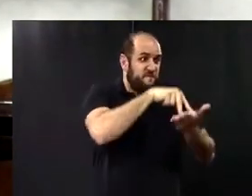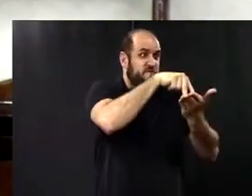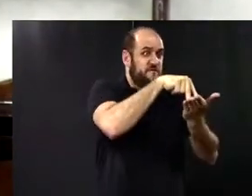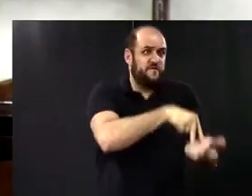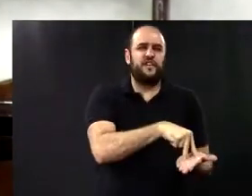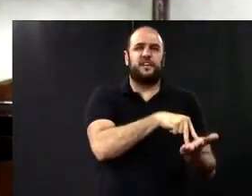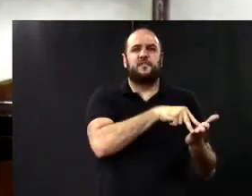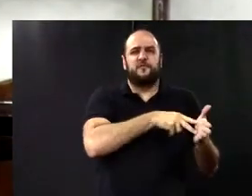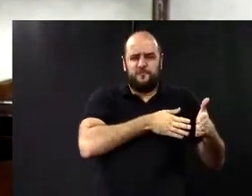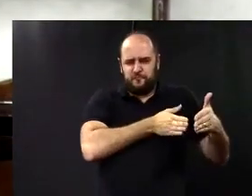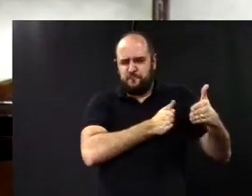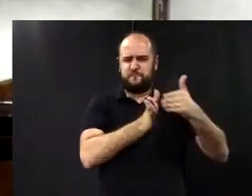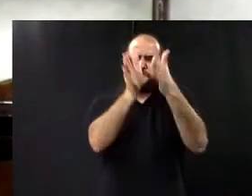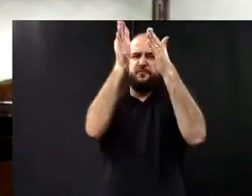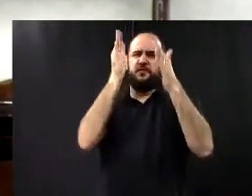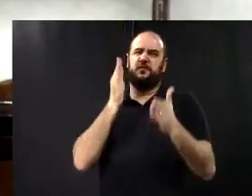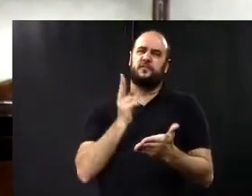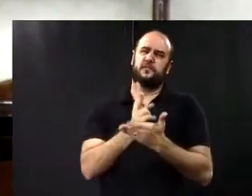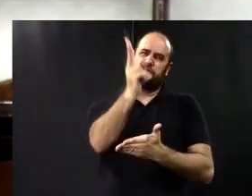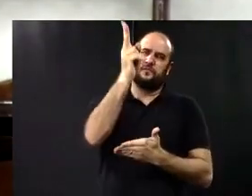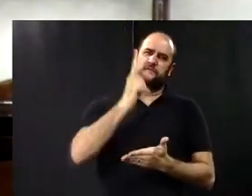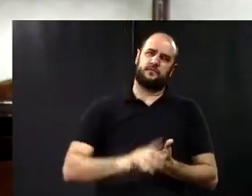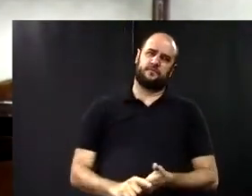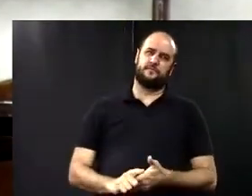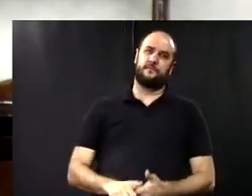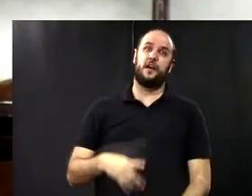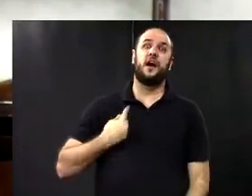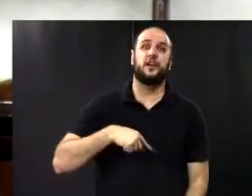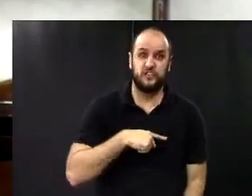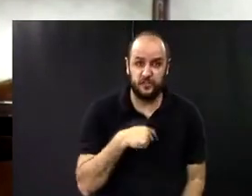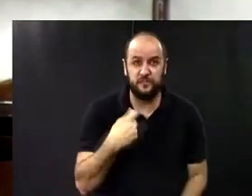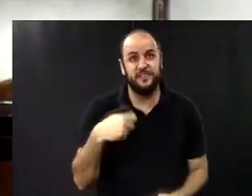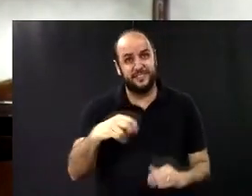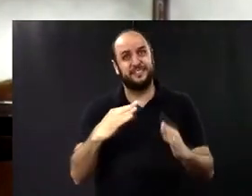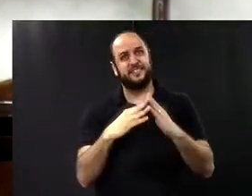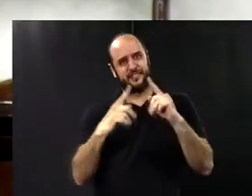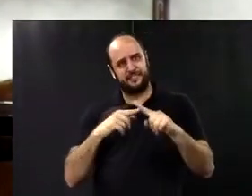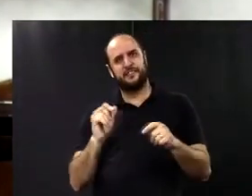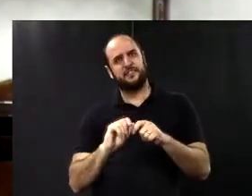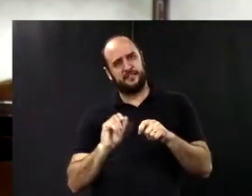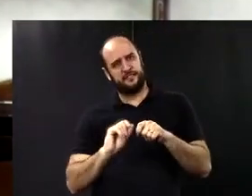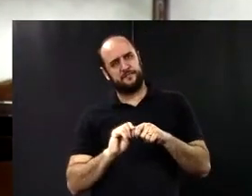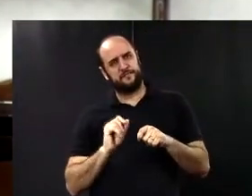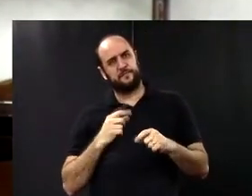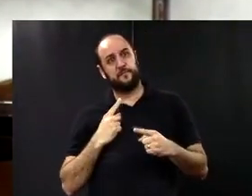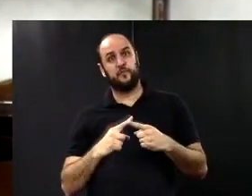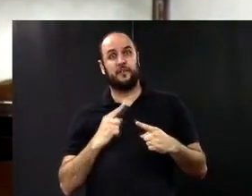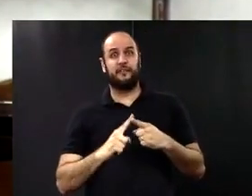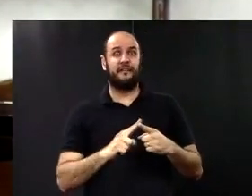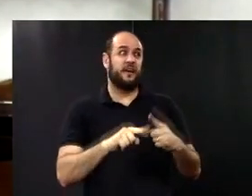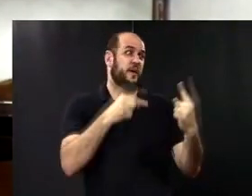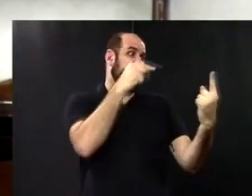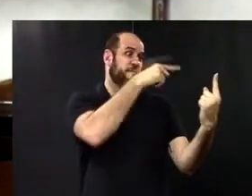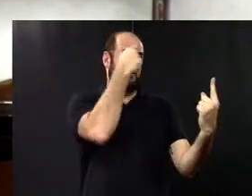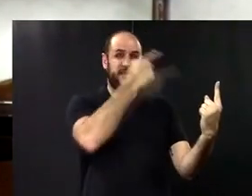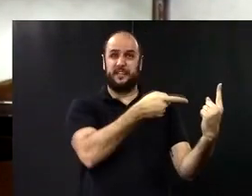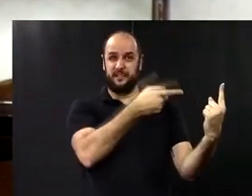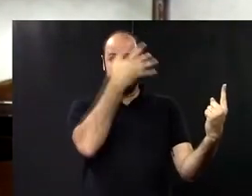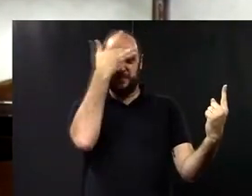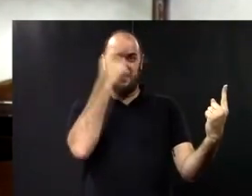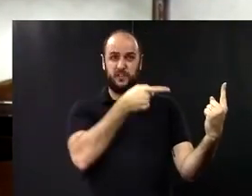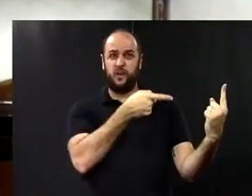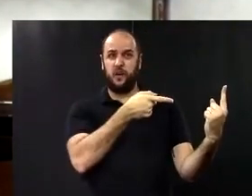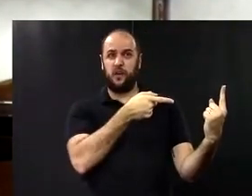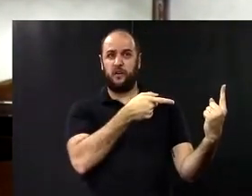nesse mesmo erro. É isso que nós precisamos fazer como igreja. Sabe por quê? Porque senão aquele faltoso, ele vai